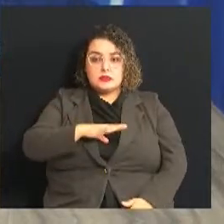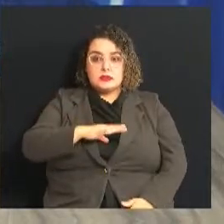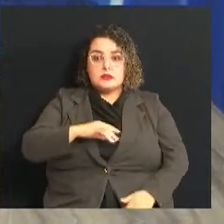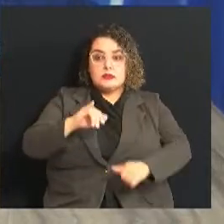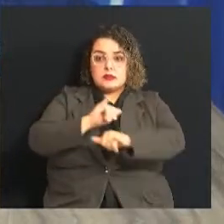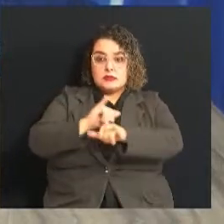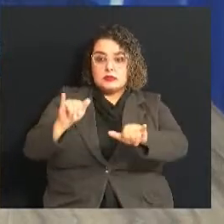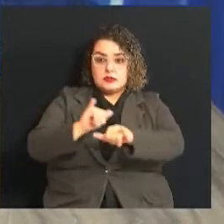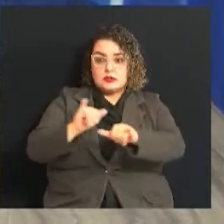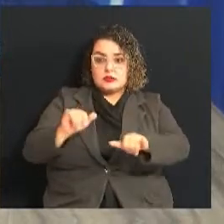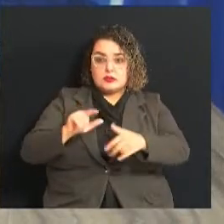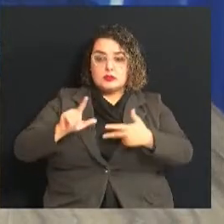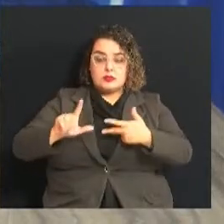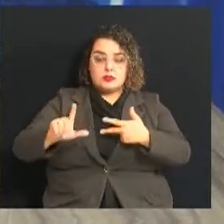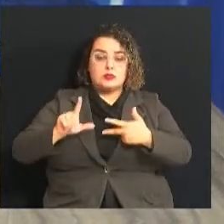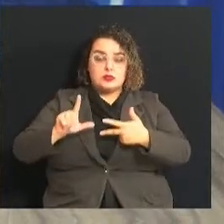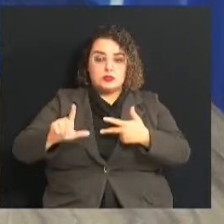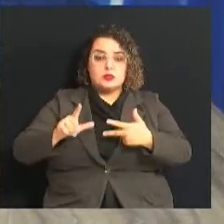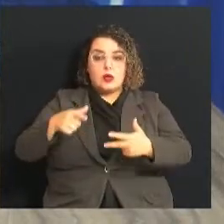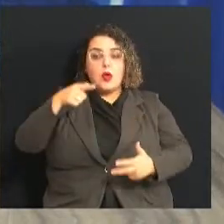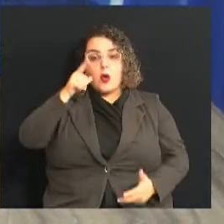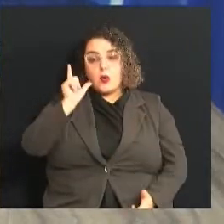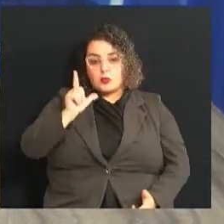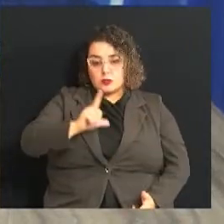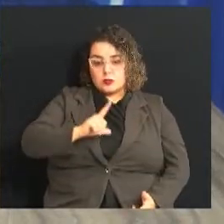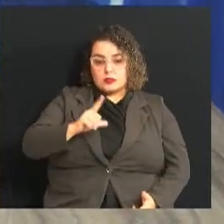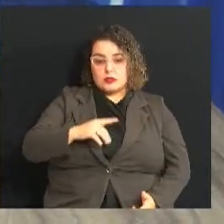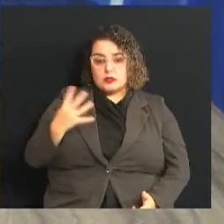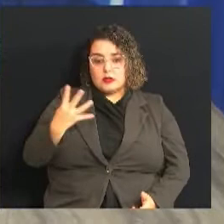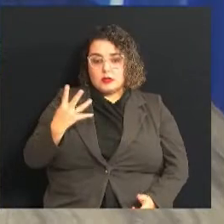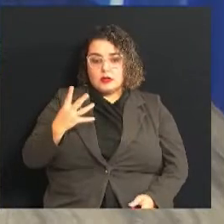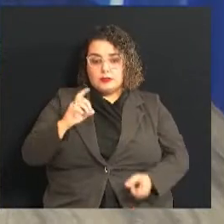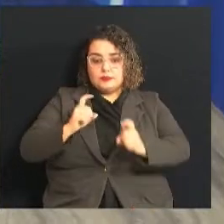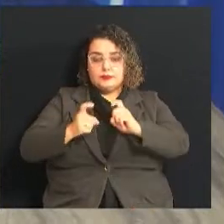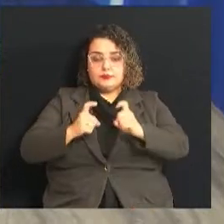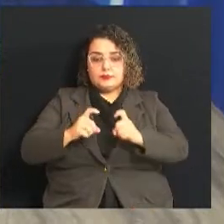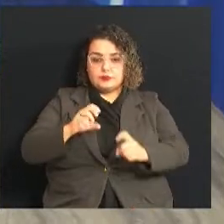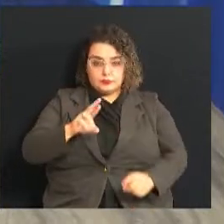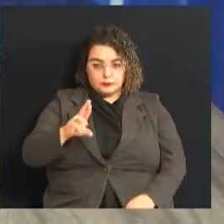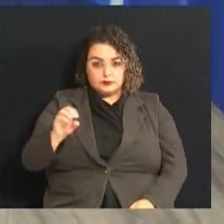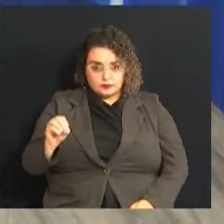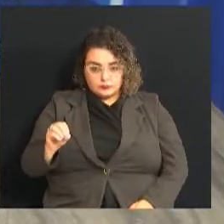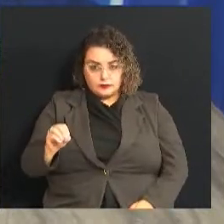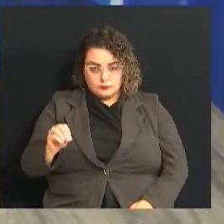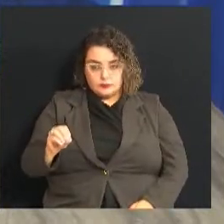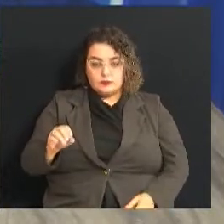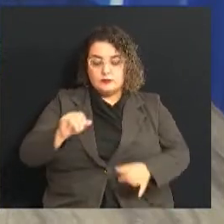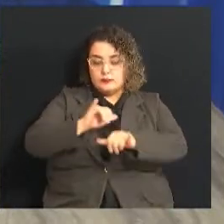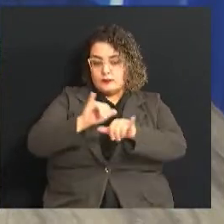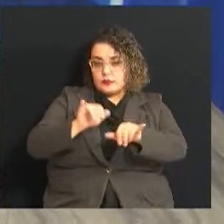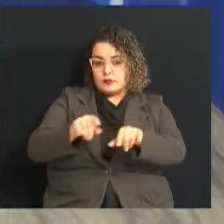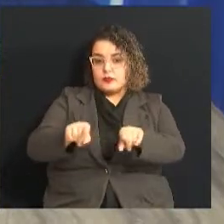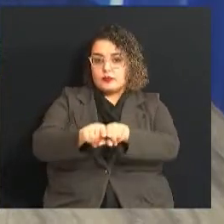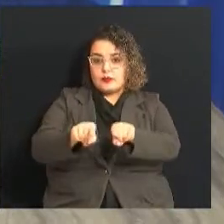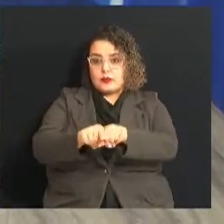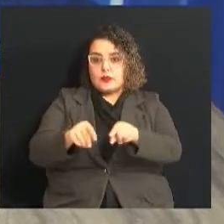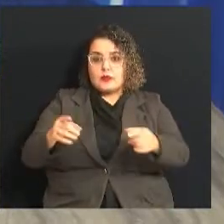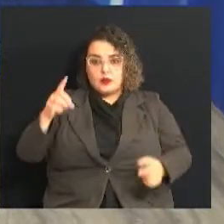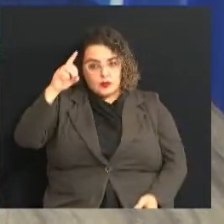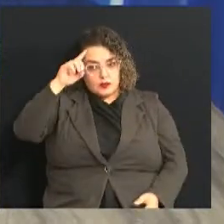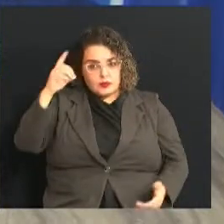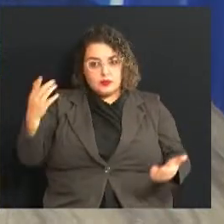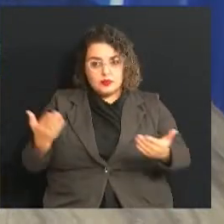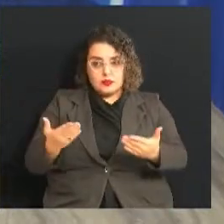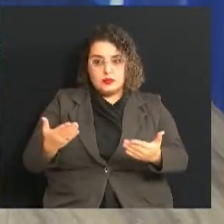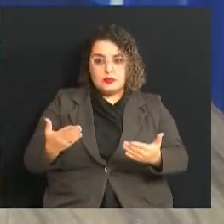do Legislativo, já que ontem nós tivemos a quarta reunião ordinária. Nós vamos repercutir também no dia de hoje. Tem ainda